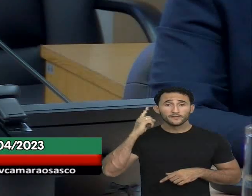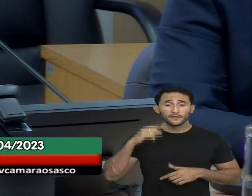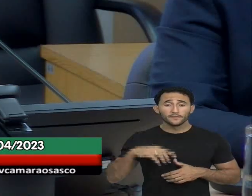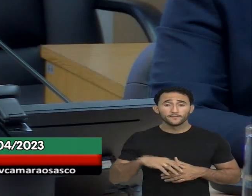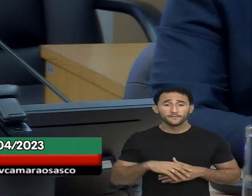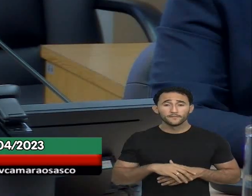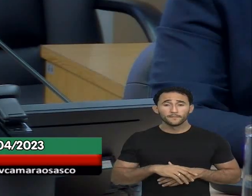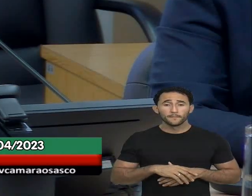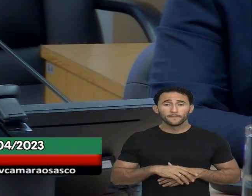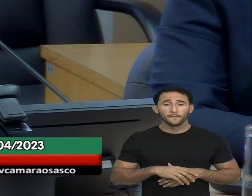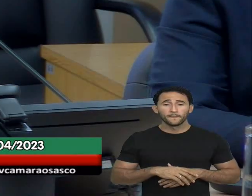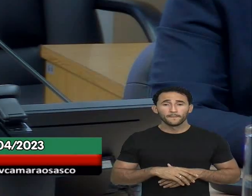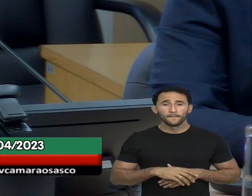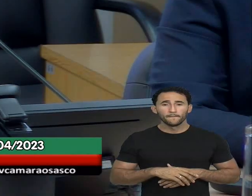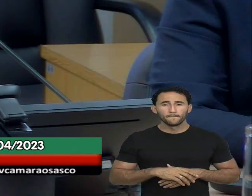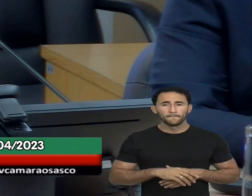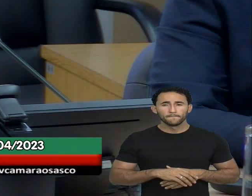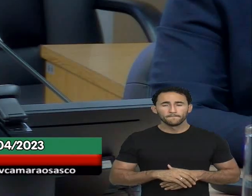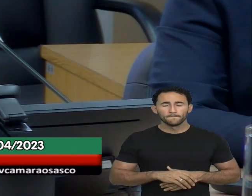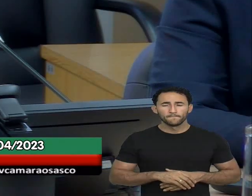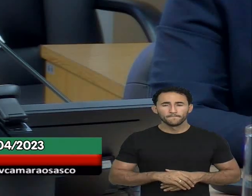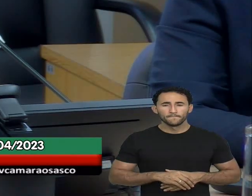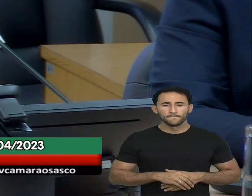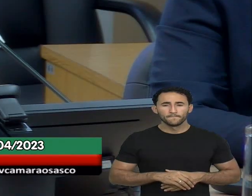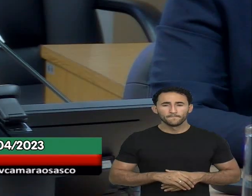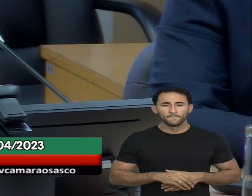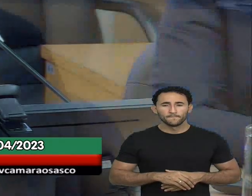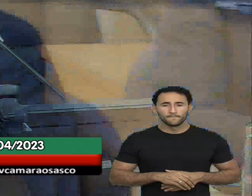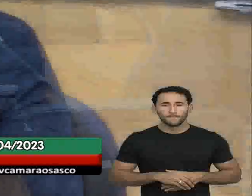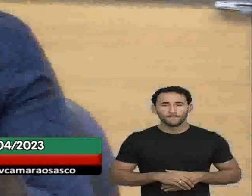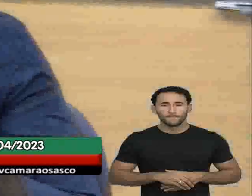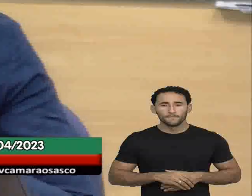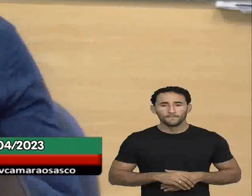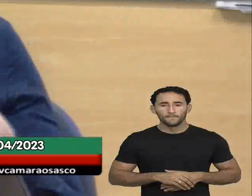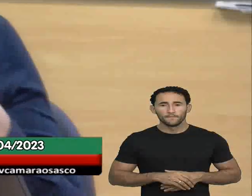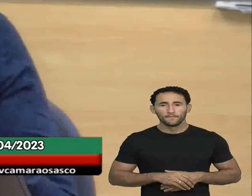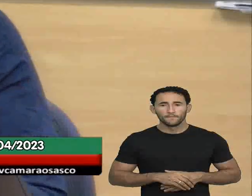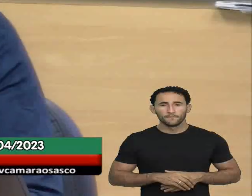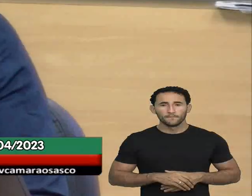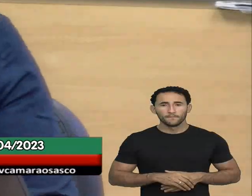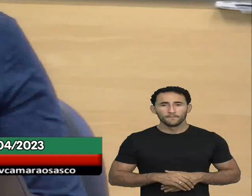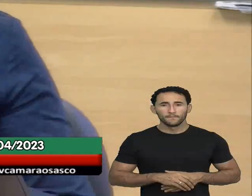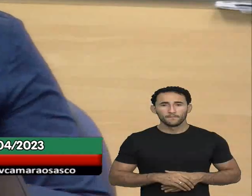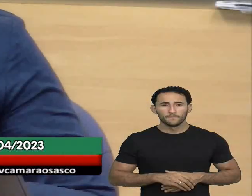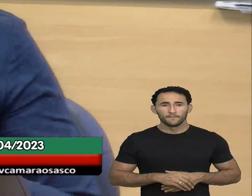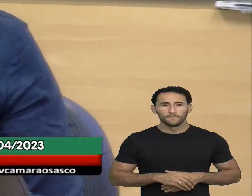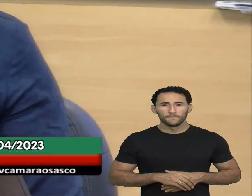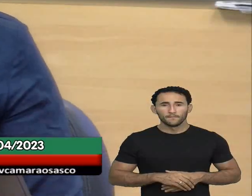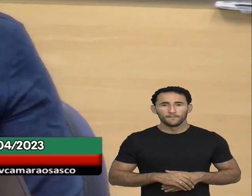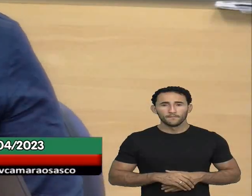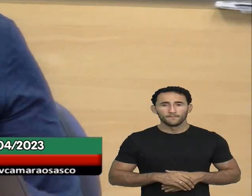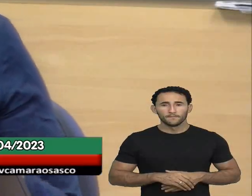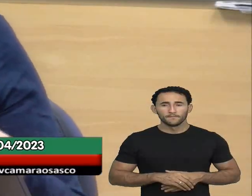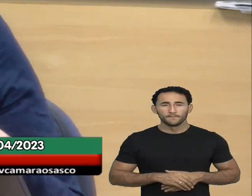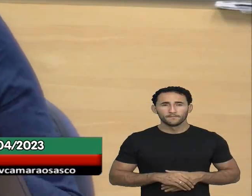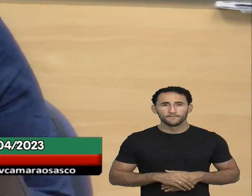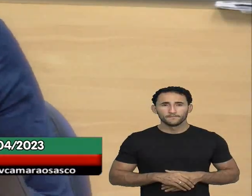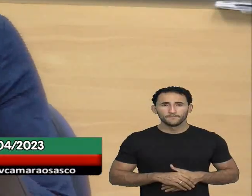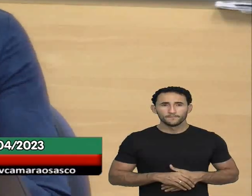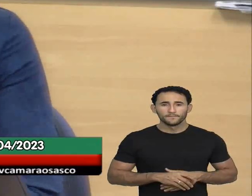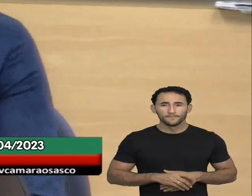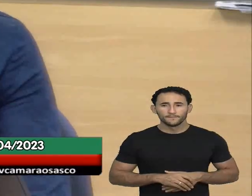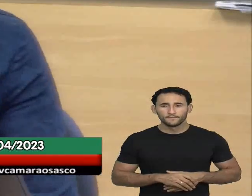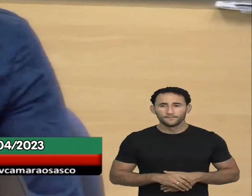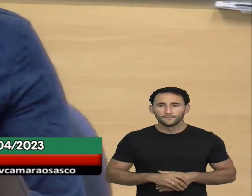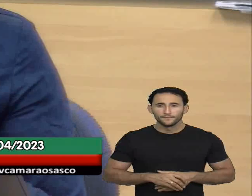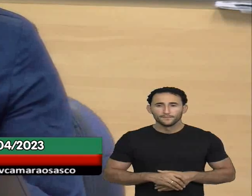Então, quando eles vão chegar nessa UPA ou nesse PS, vai ser essa queixa de uma dor, ou uma dor abdominal, né? Ou uma